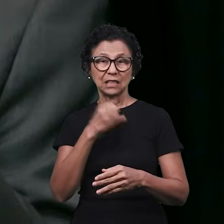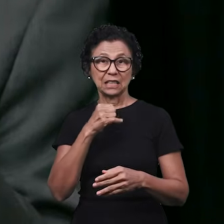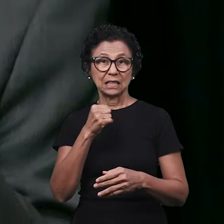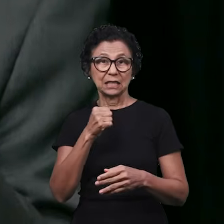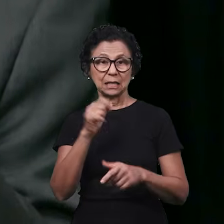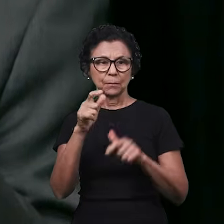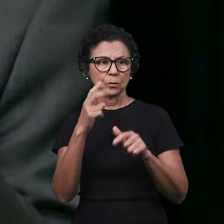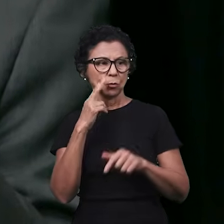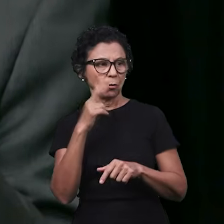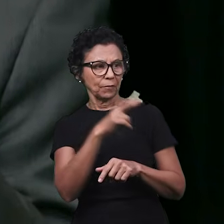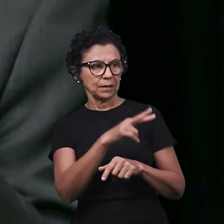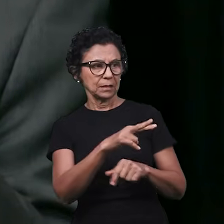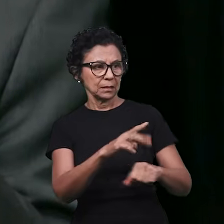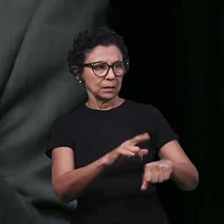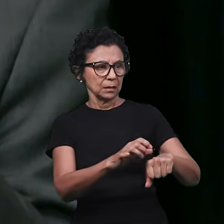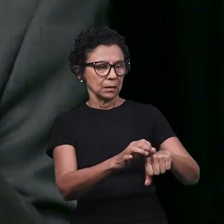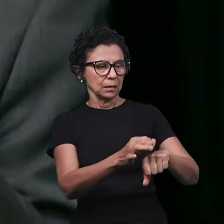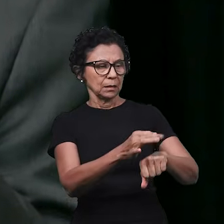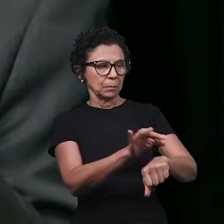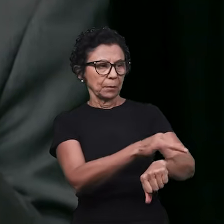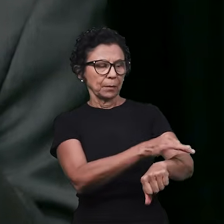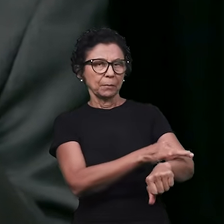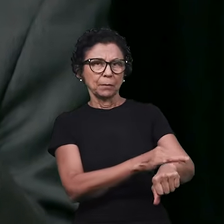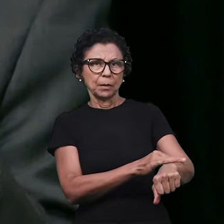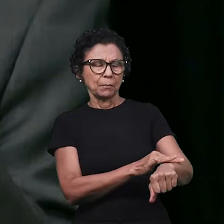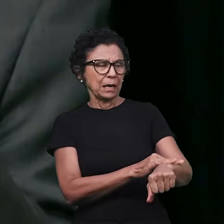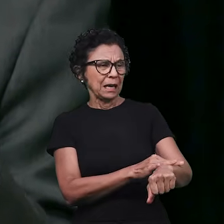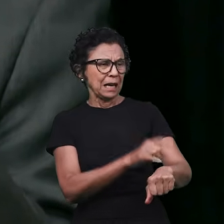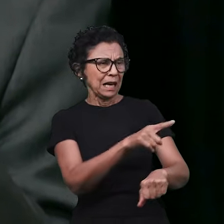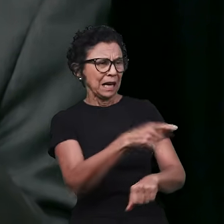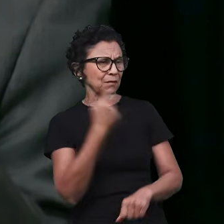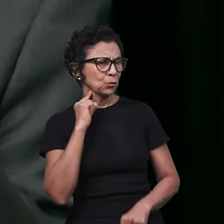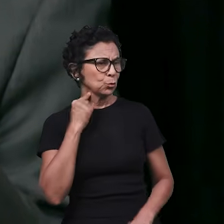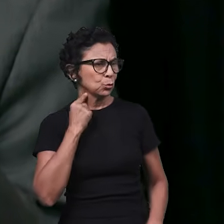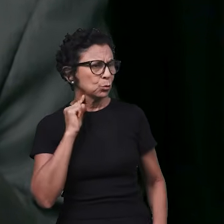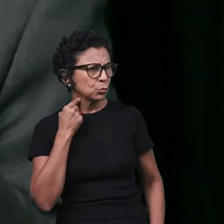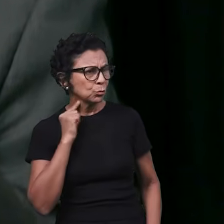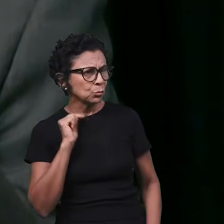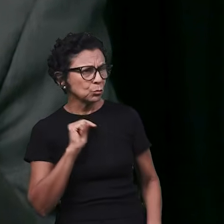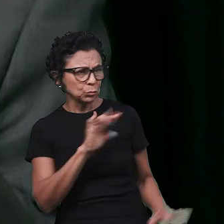causa insensibilidade. Contagiosa. Né? É a hanseníase hoje, né?